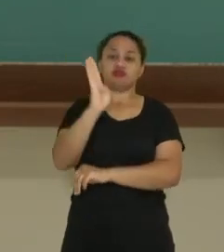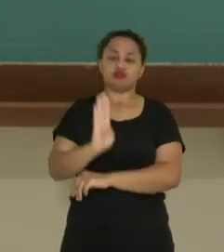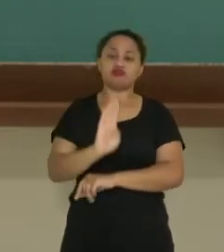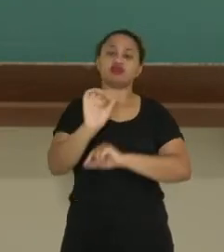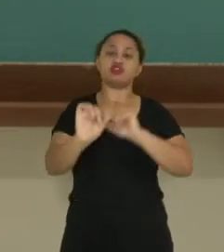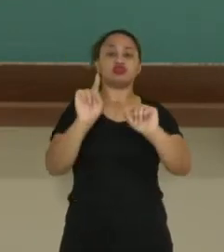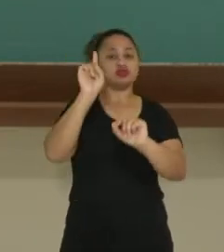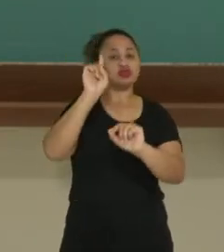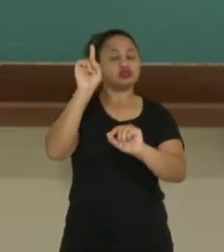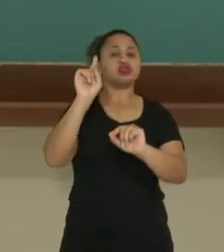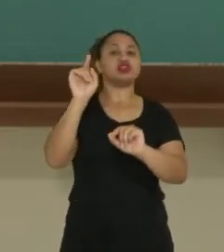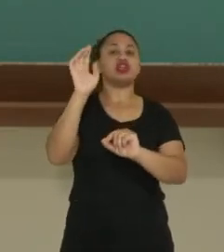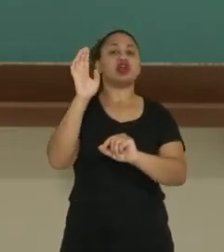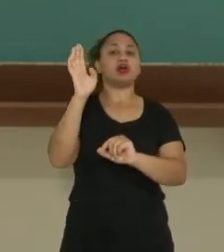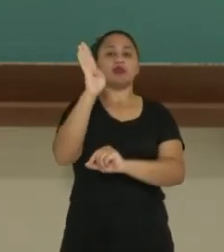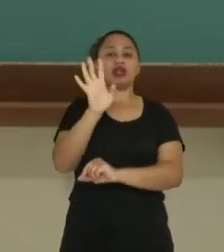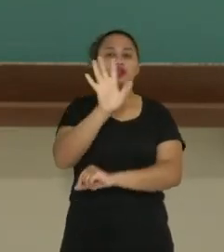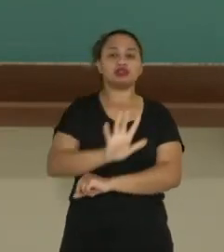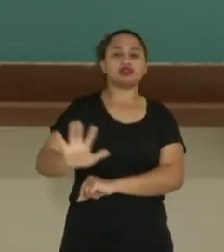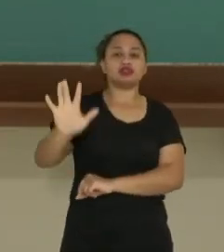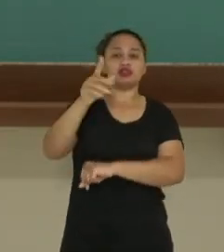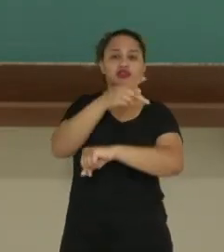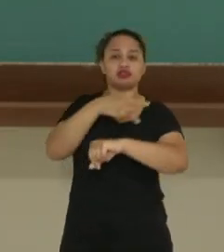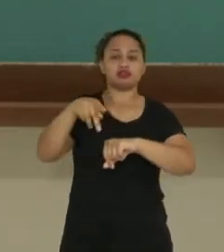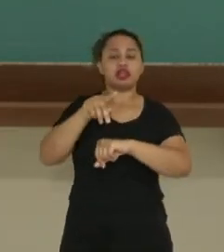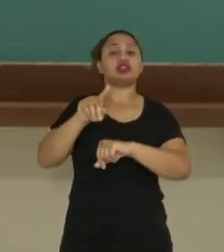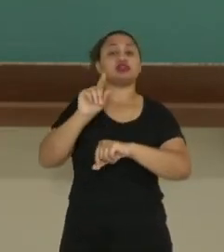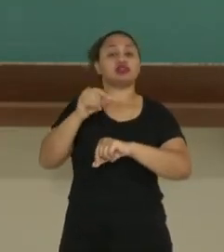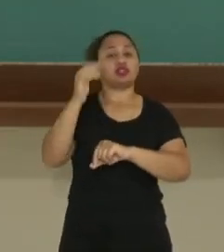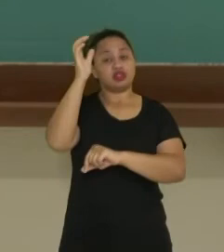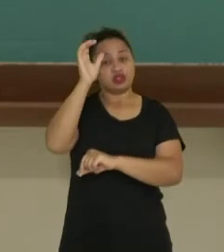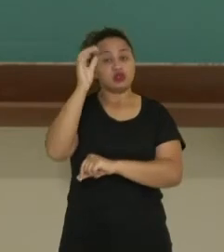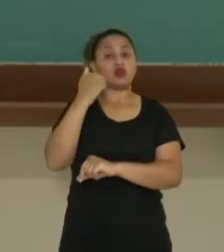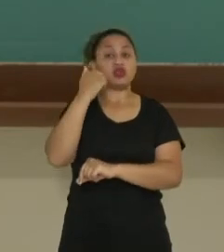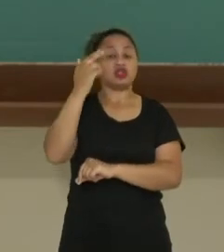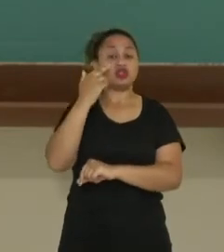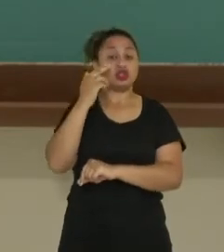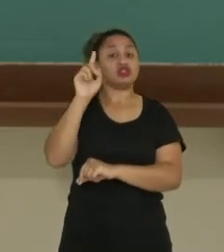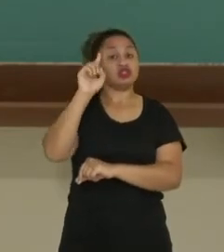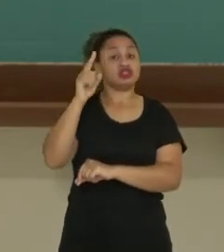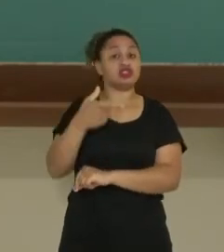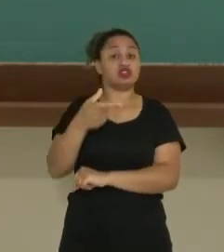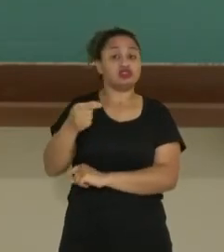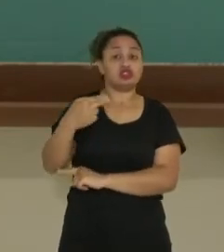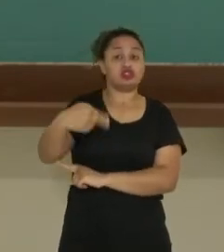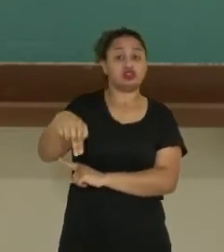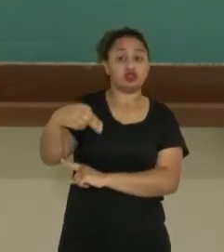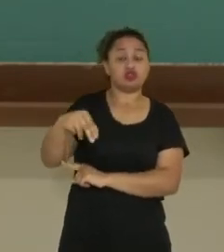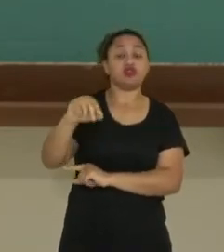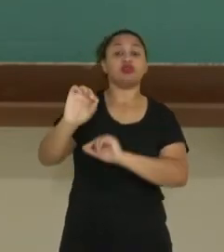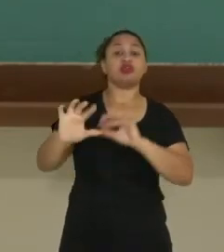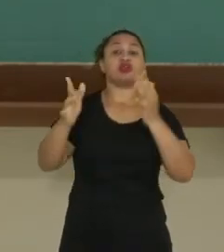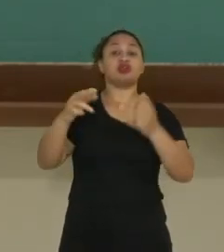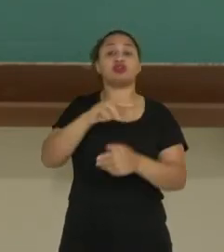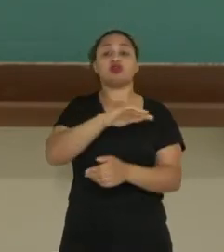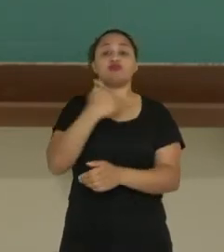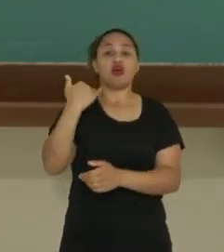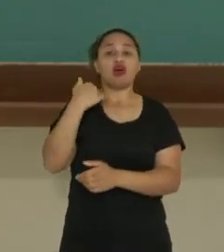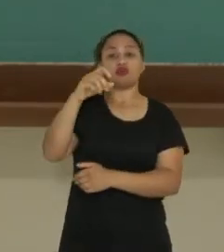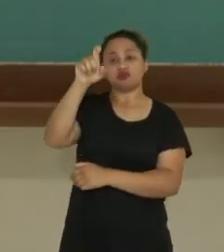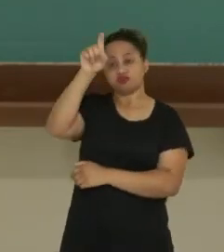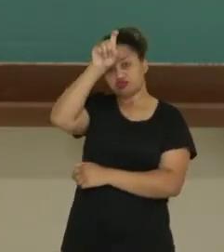Dia Nacional da Consciência Negra. Dia 20 de novembro foi a morte do Zumbi dos Palmares, um dos